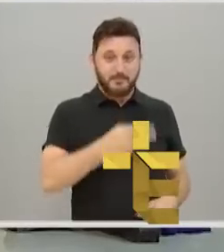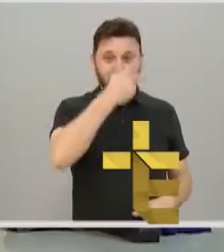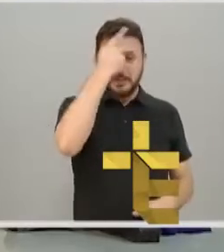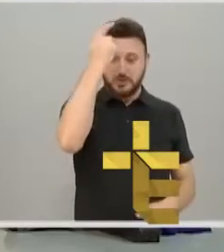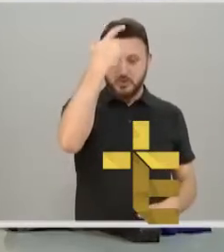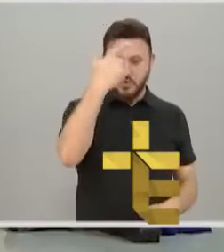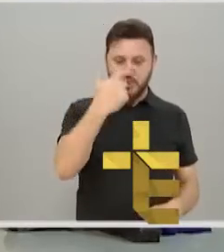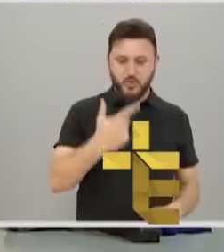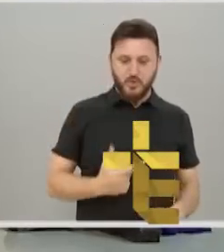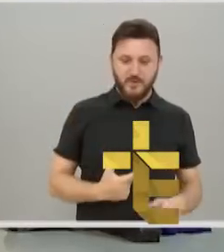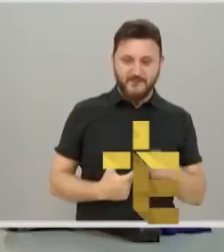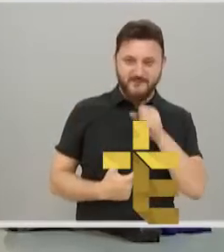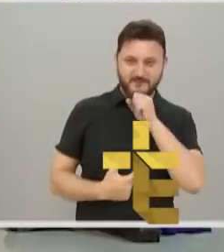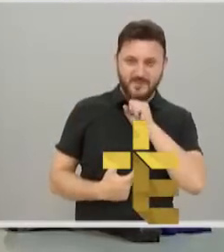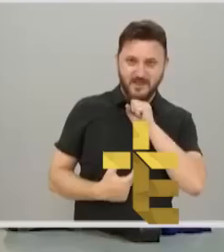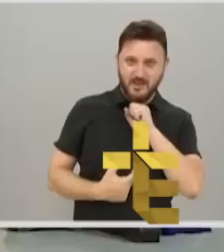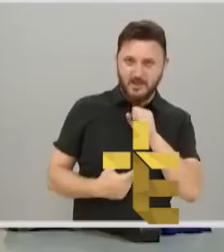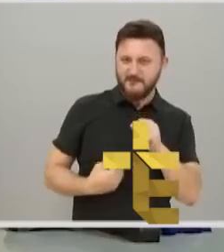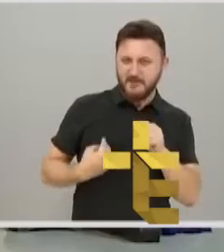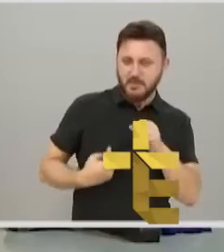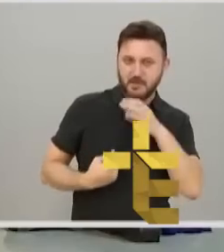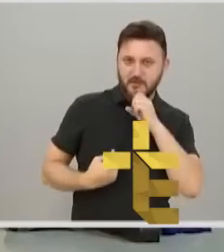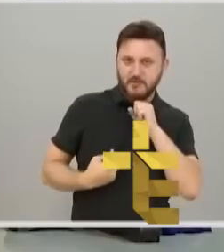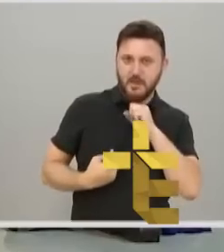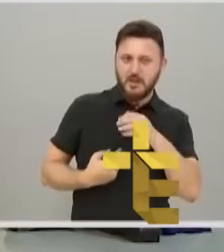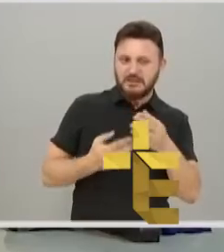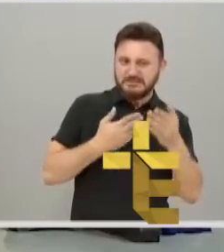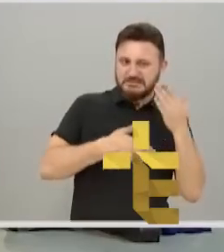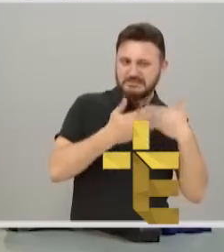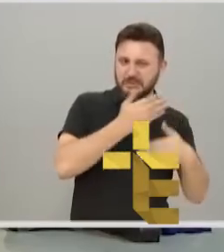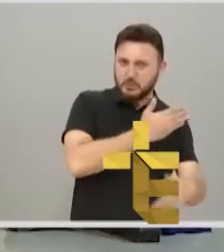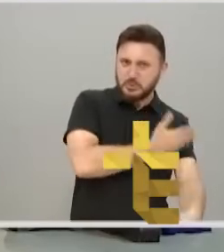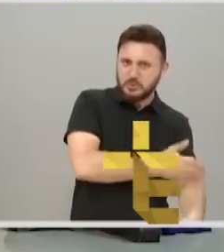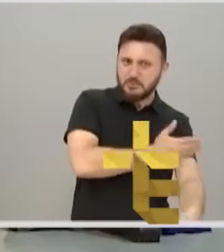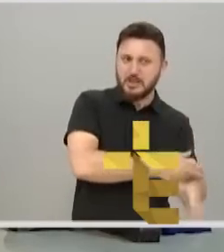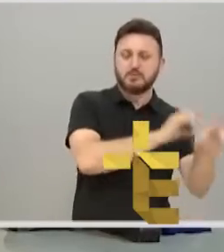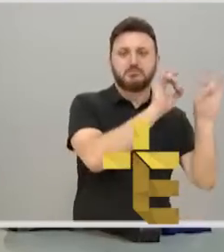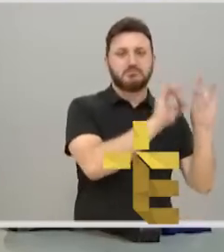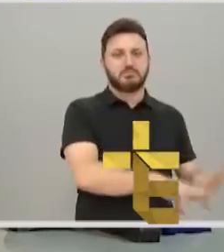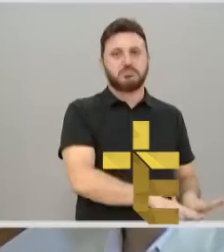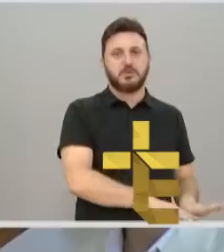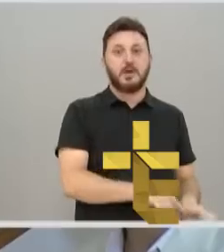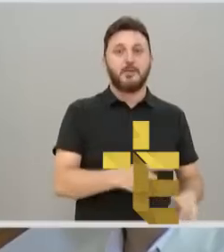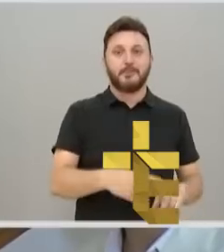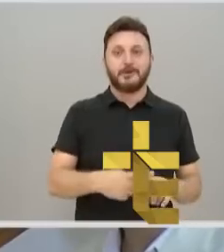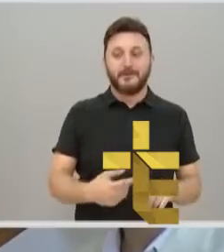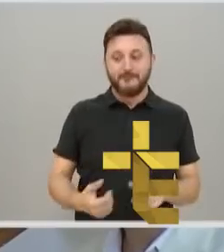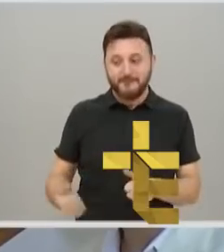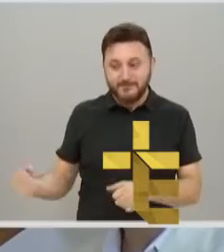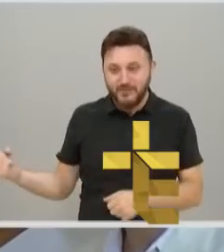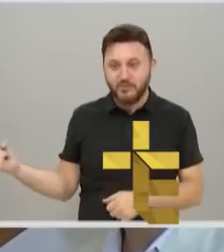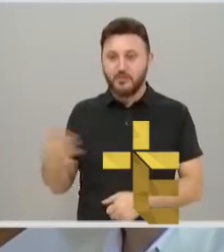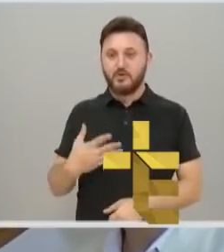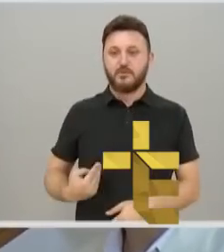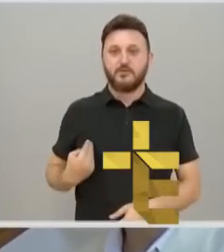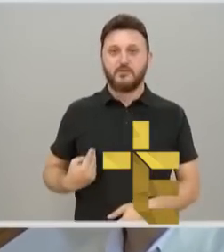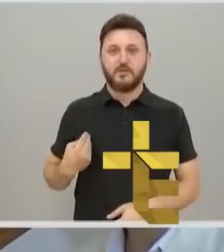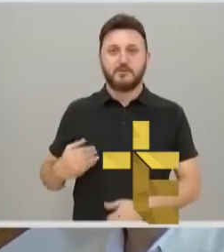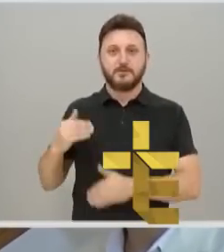novo. Siga-o carregando a tua cruz, siga-o enfrentando a tua